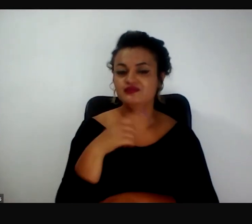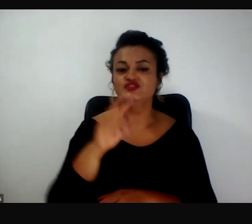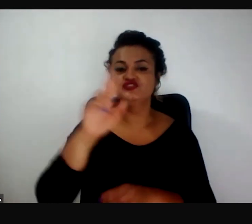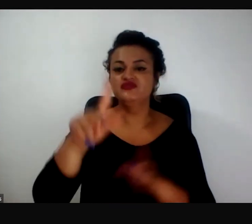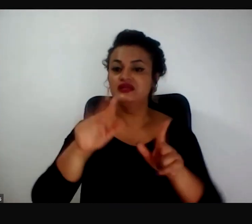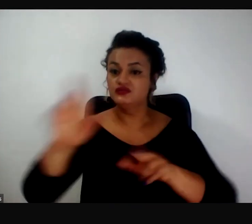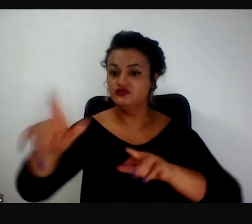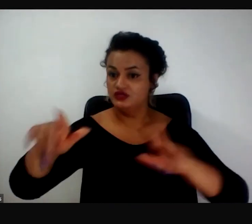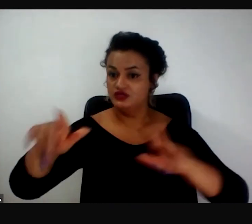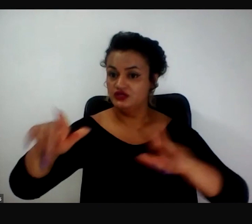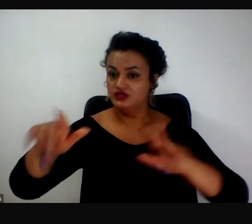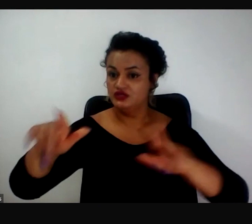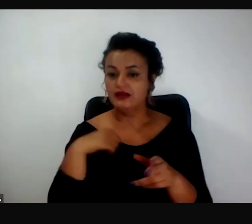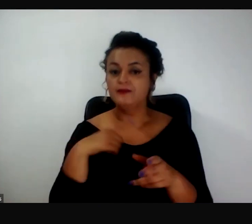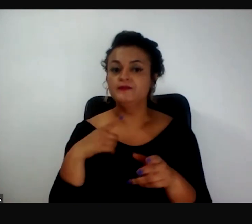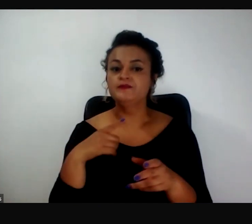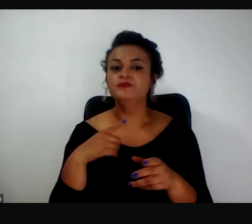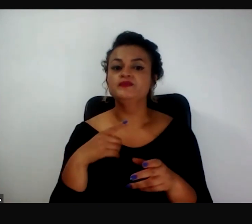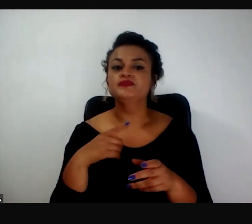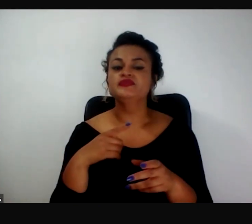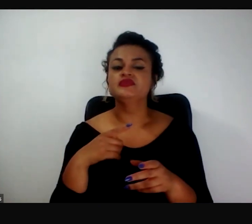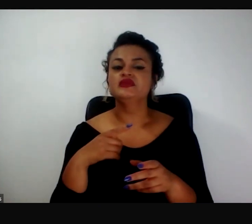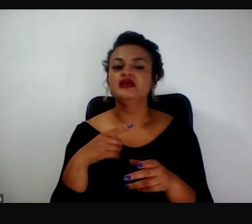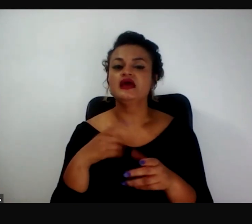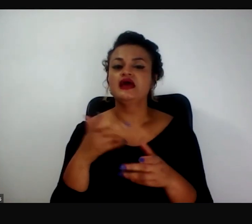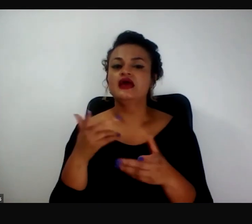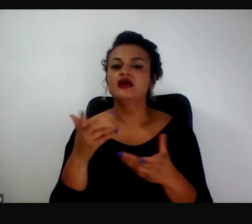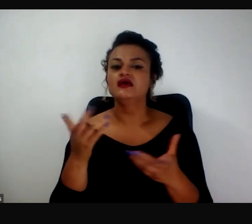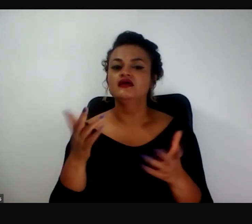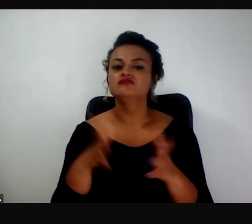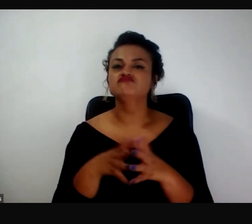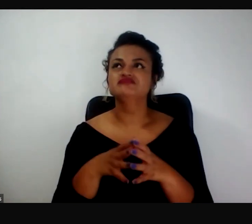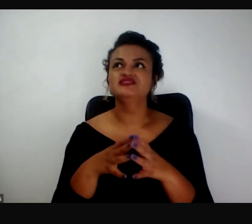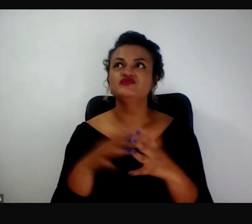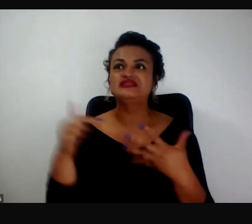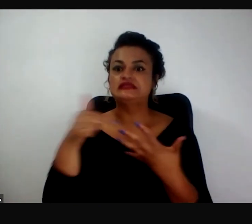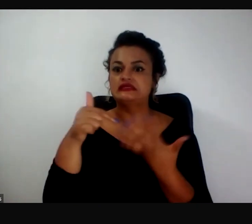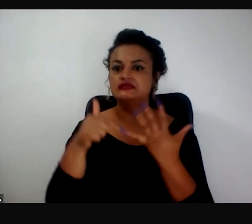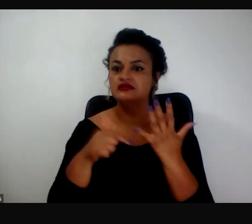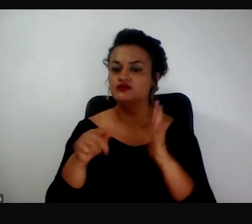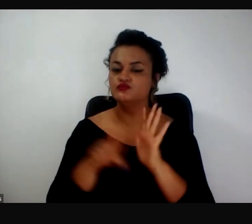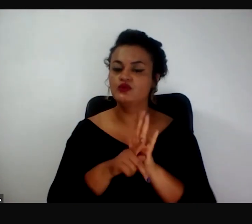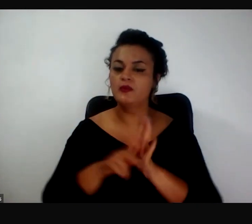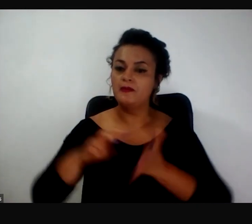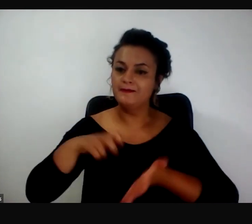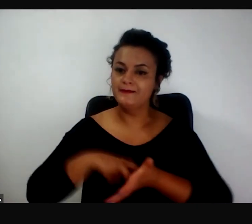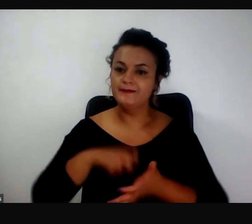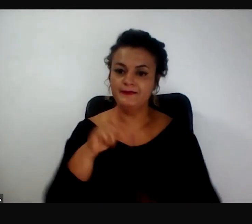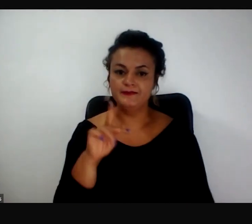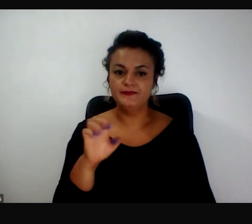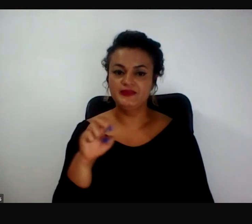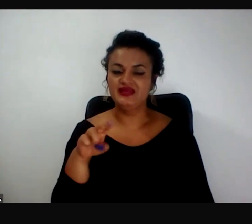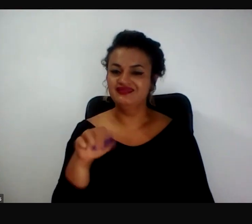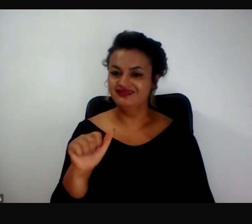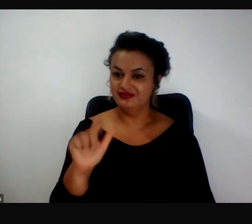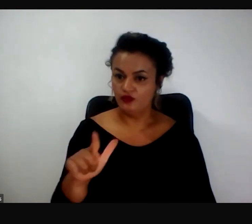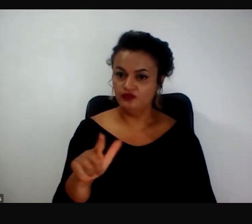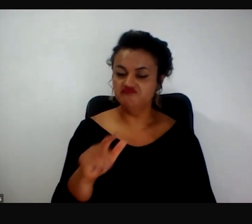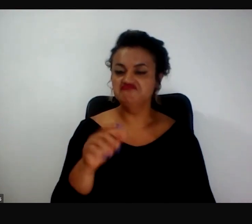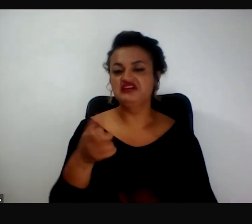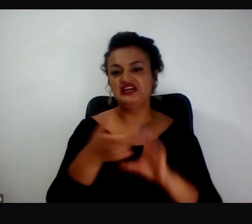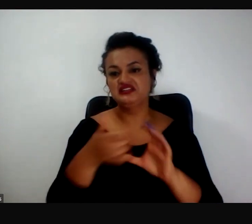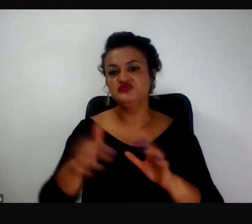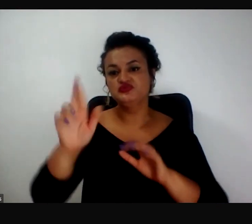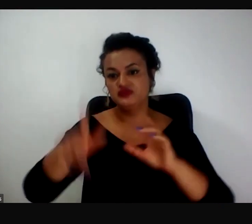caso. Então, as ideias sobre critérios penais centrais eram diferentes. Então, a